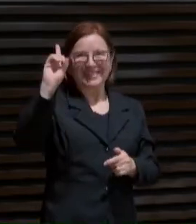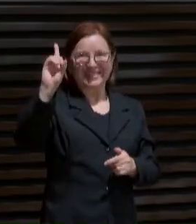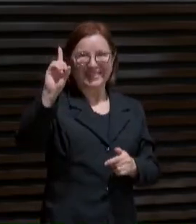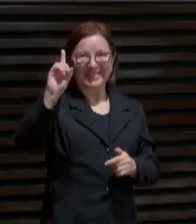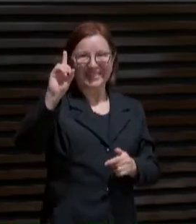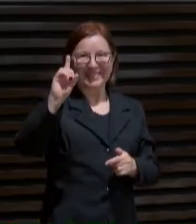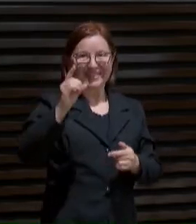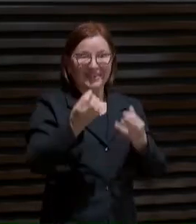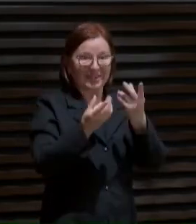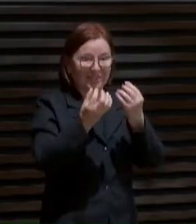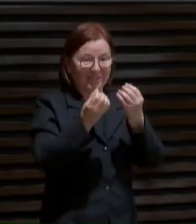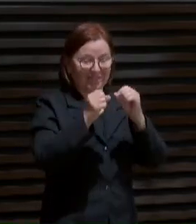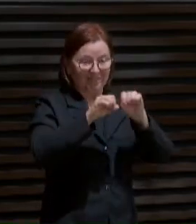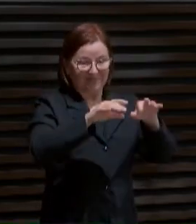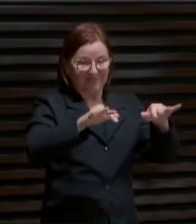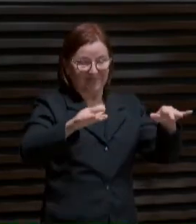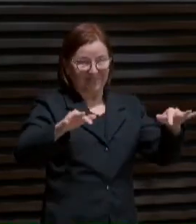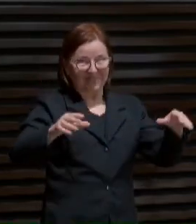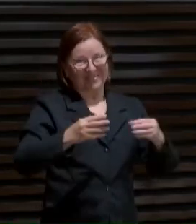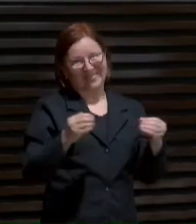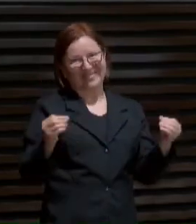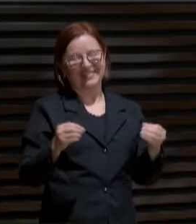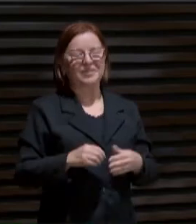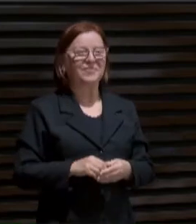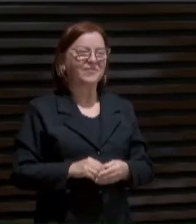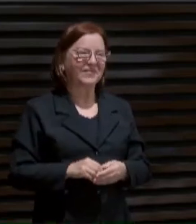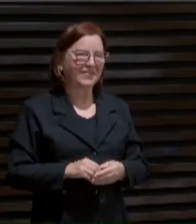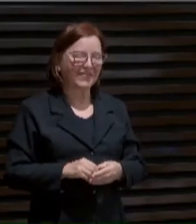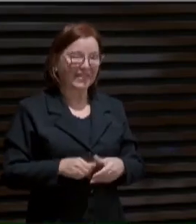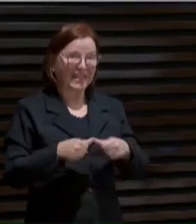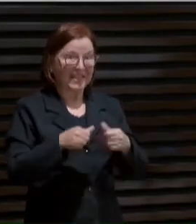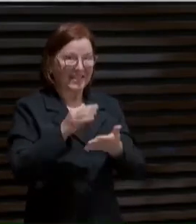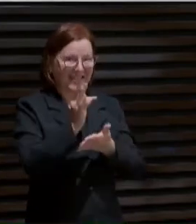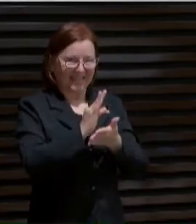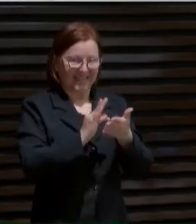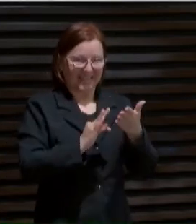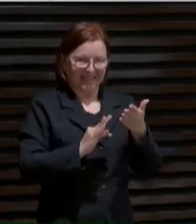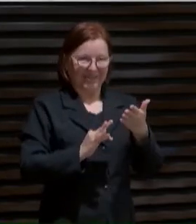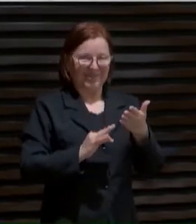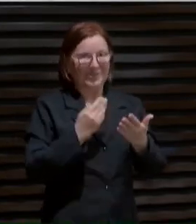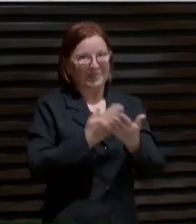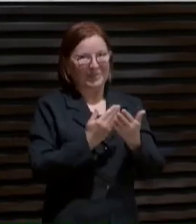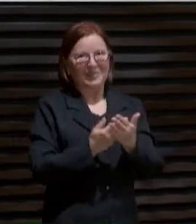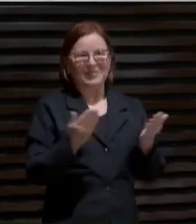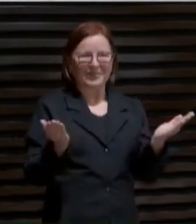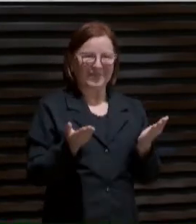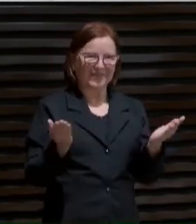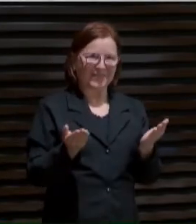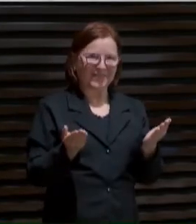Fogo Consumidor título dessa desse texto do boletim nosso de hoje desse estudo é